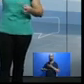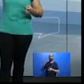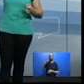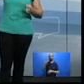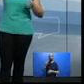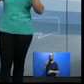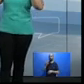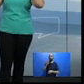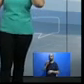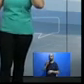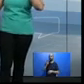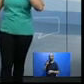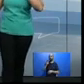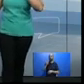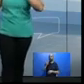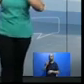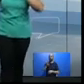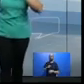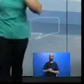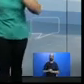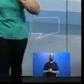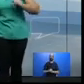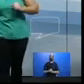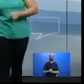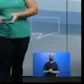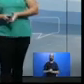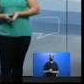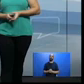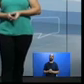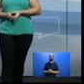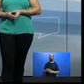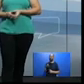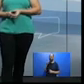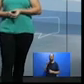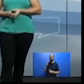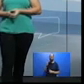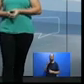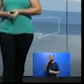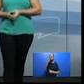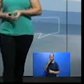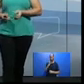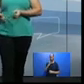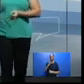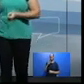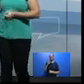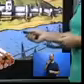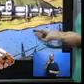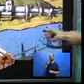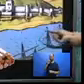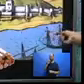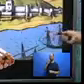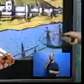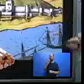índio, chamado de escambo. Pessoal, olha a cara de mal do feitor.